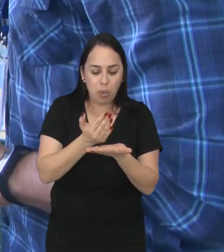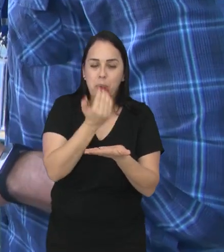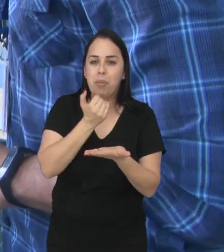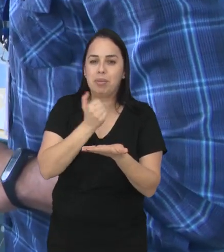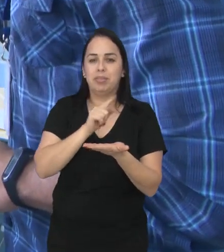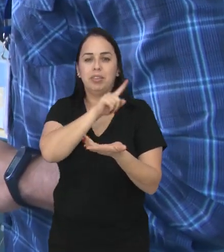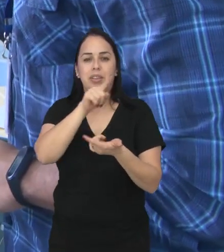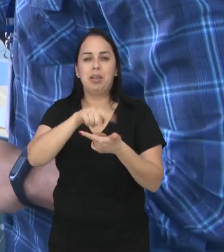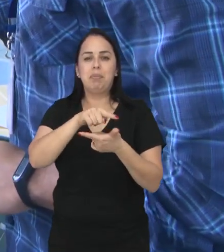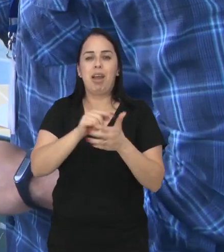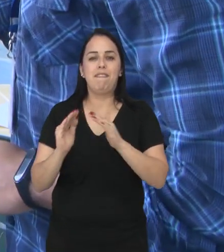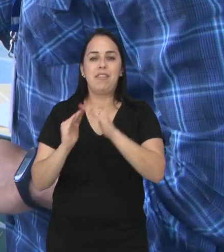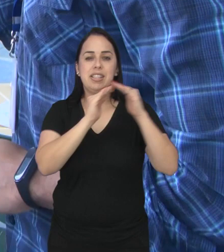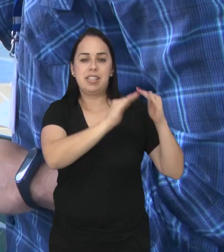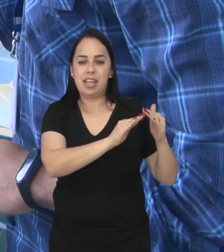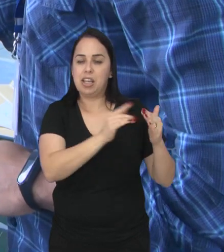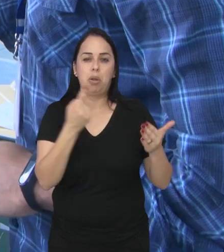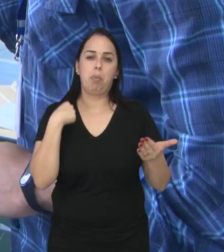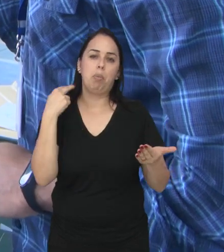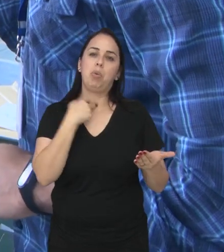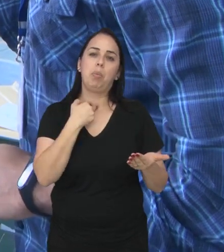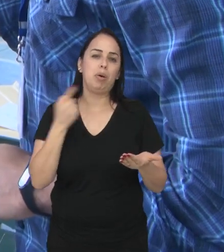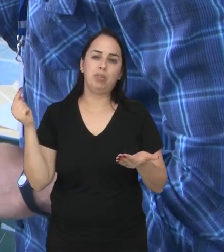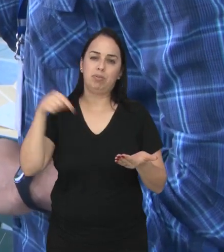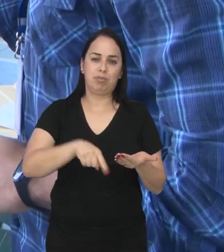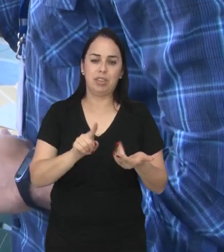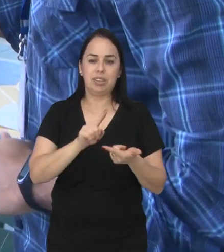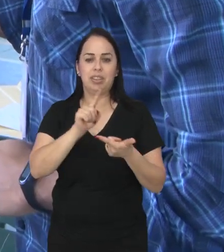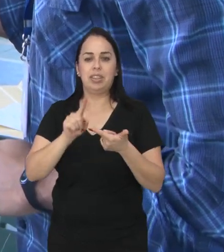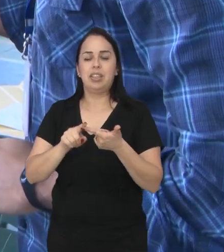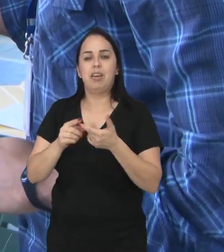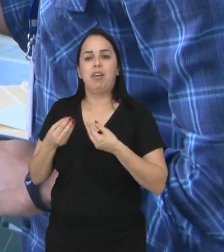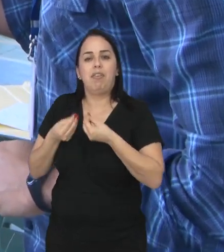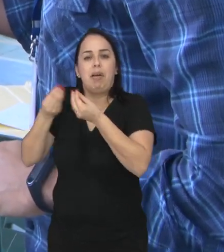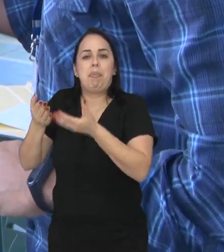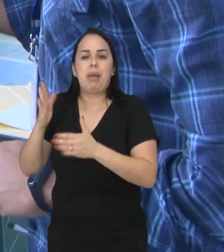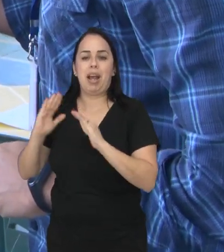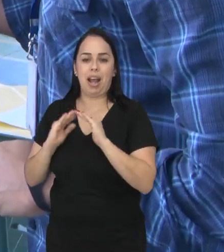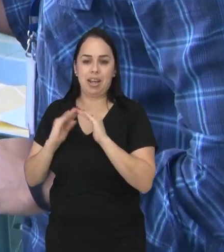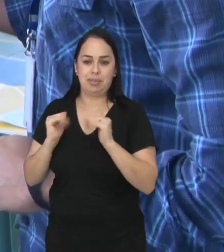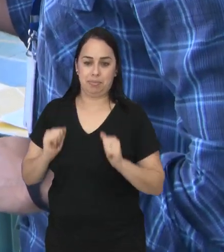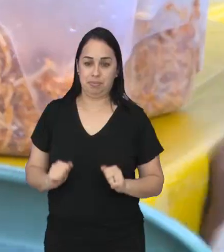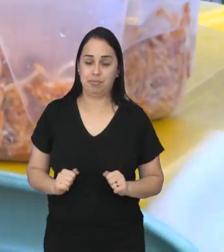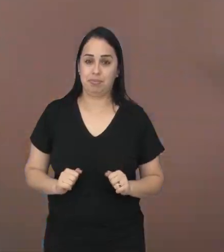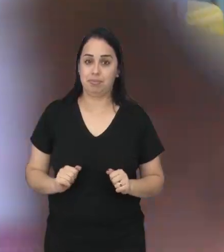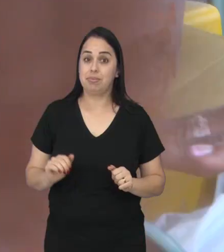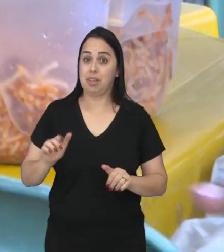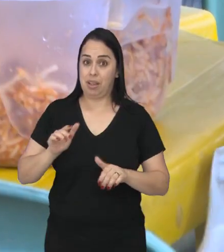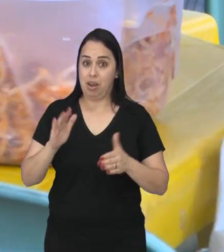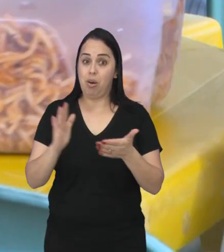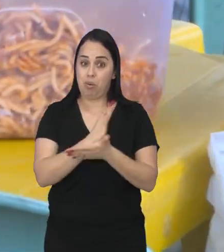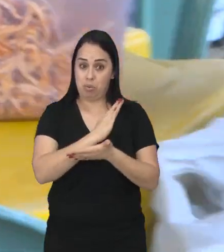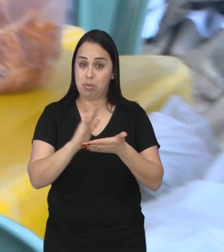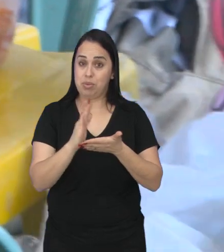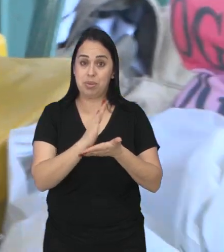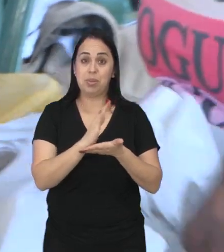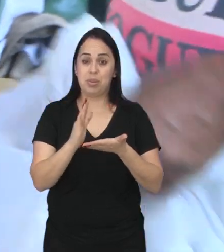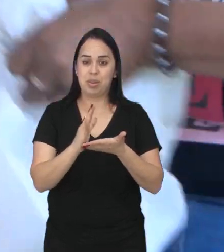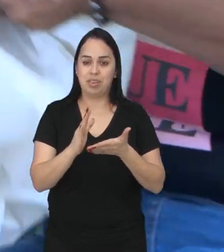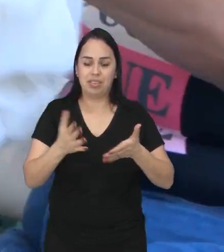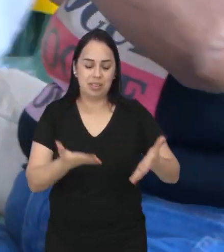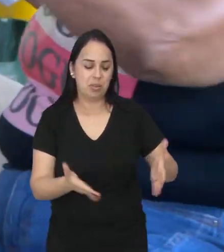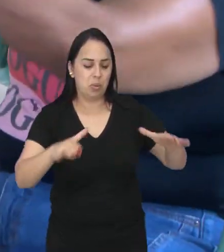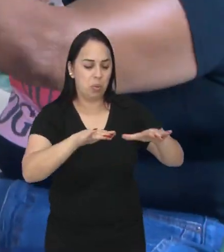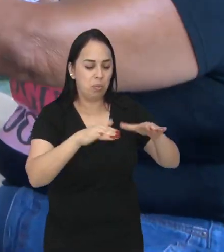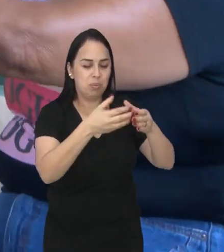bisneto e aqui é para para vizinho lá meu lá tu não pode vir aqui é para mim para eu levar para minha casa e muita gente fez como